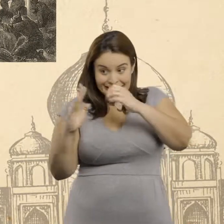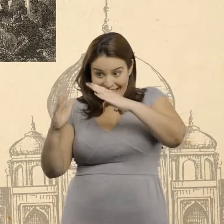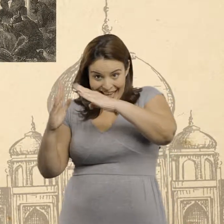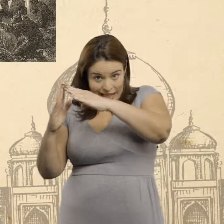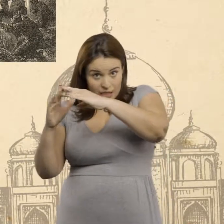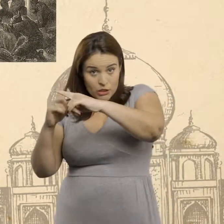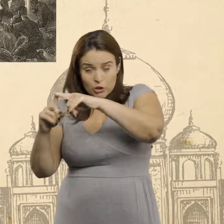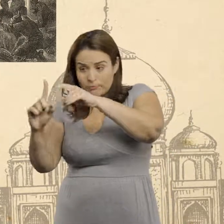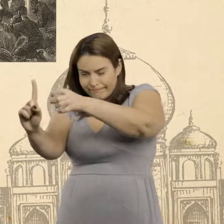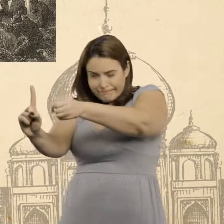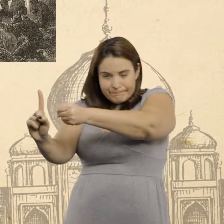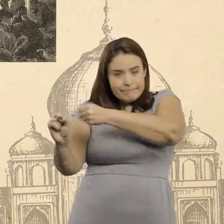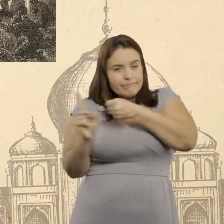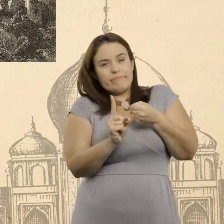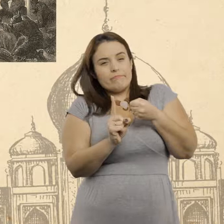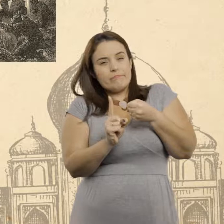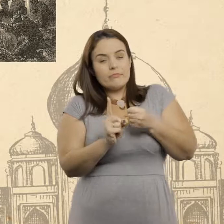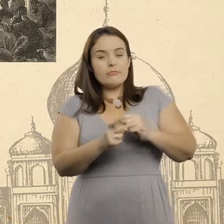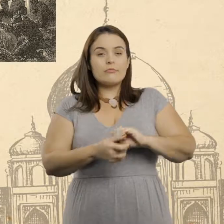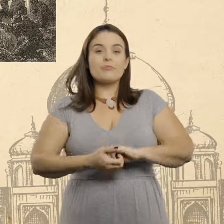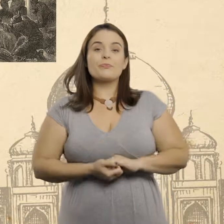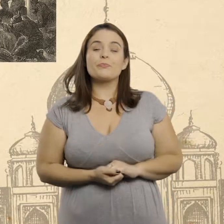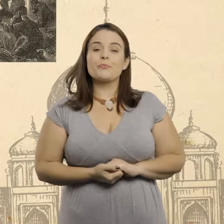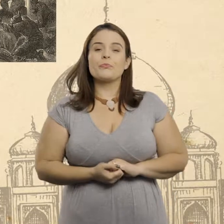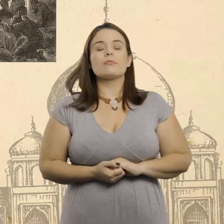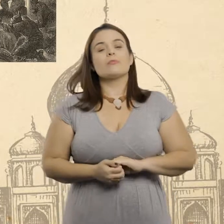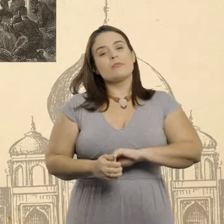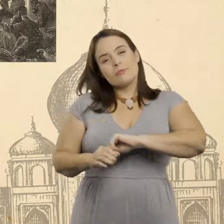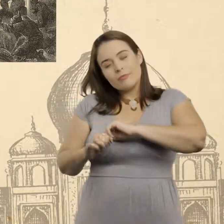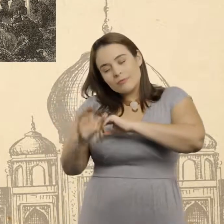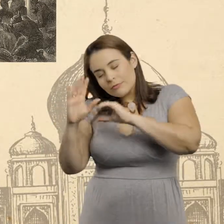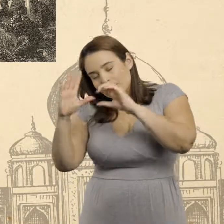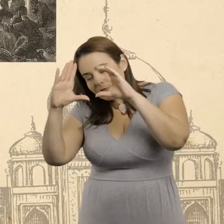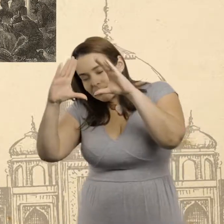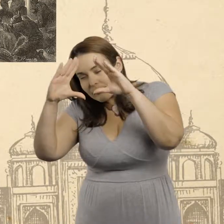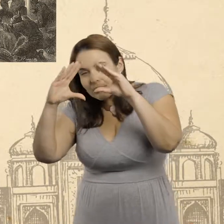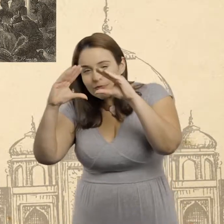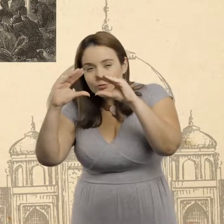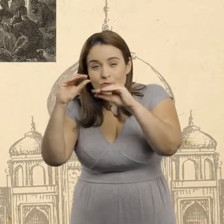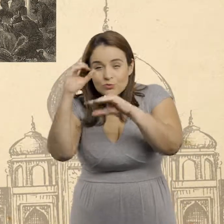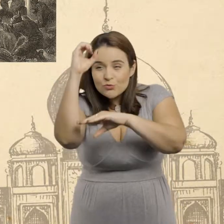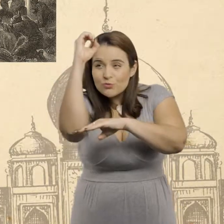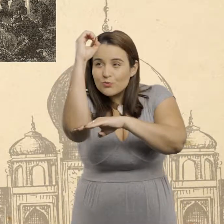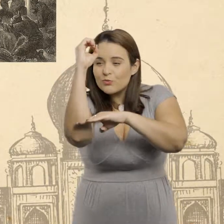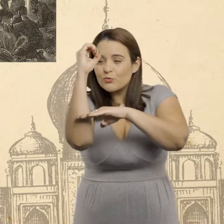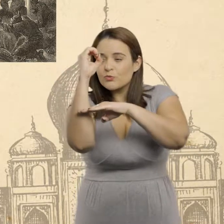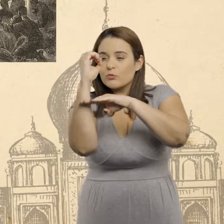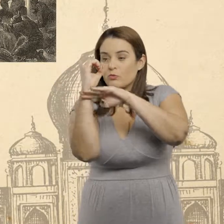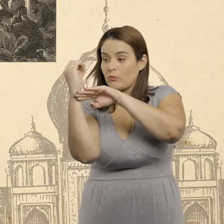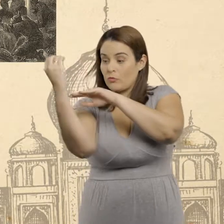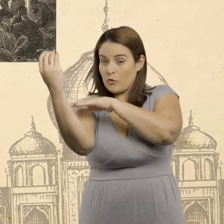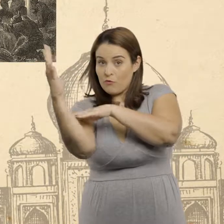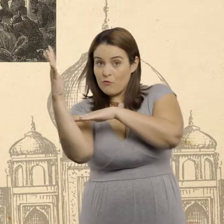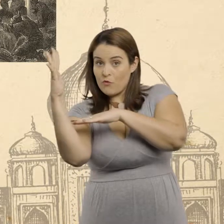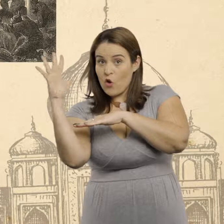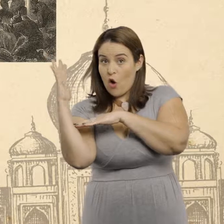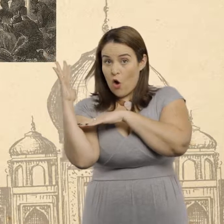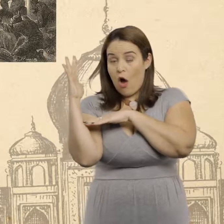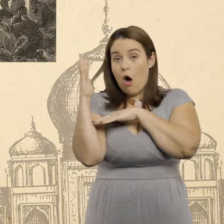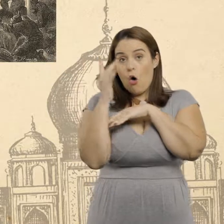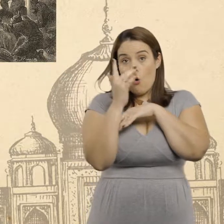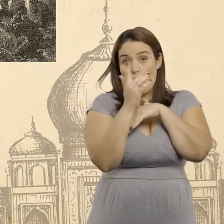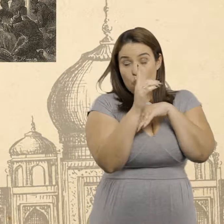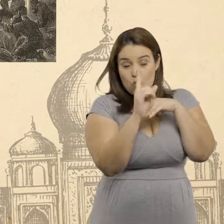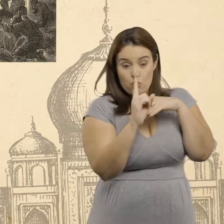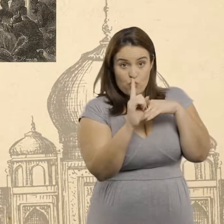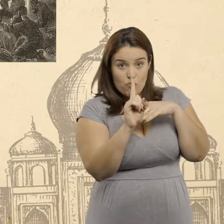noite. Teriam que tirá-la do templo para onde tinha sido levada. Eles esperaram anoitecer. O guia entrou na